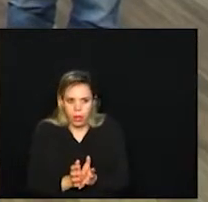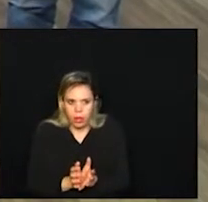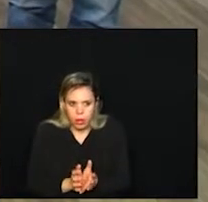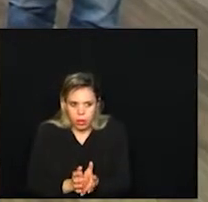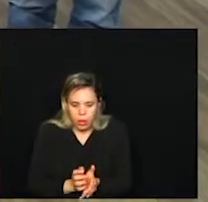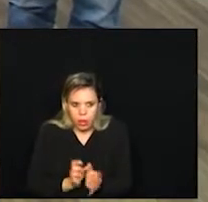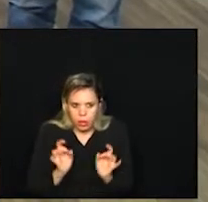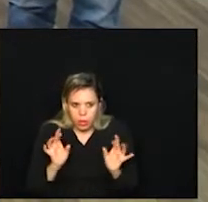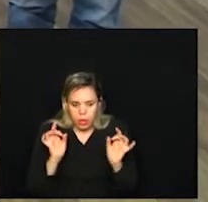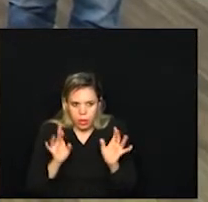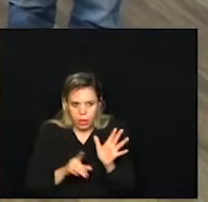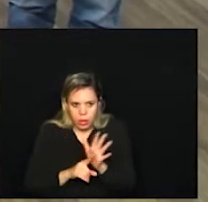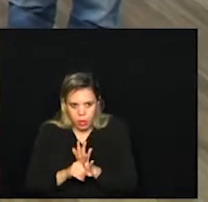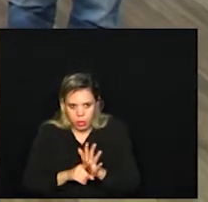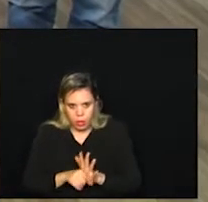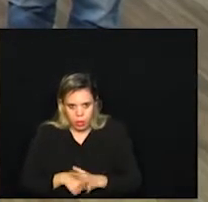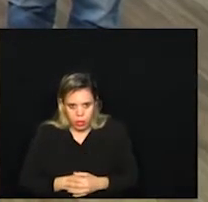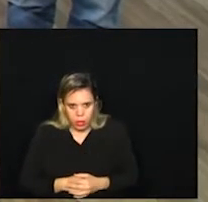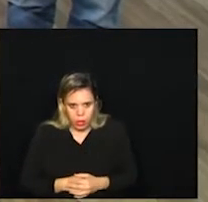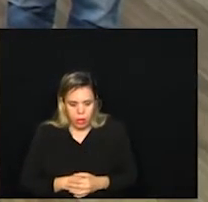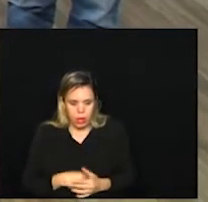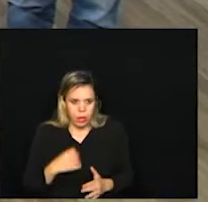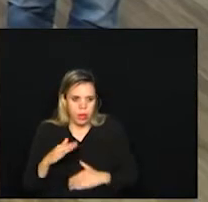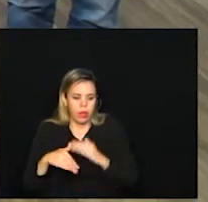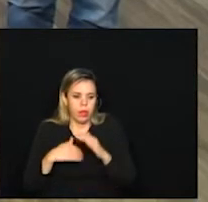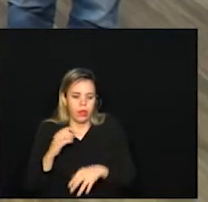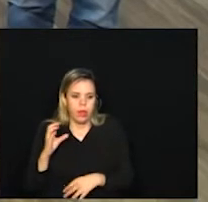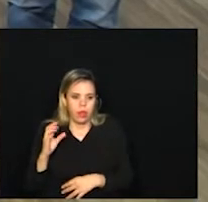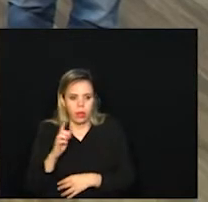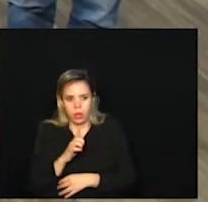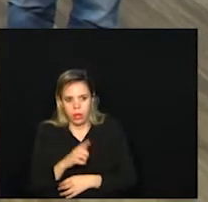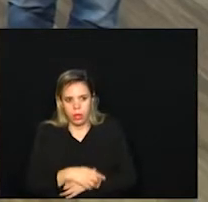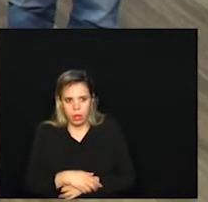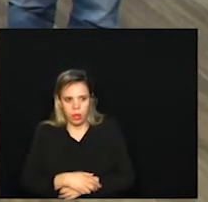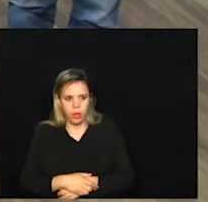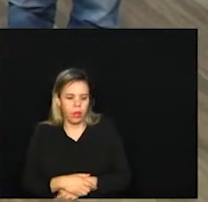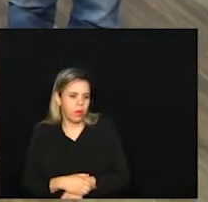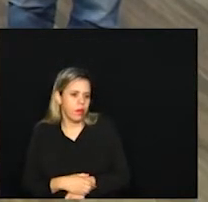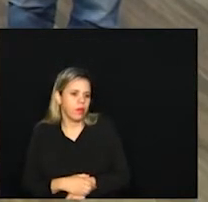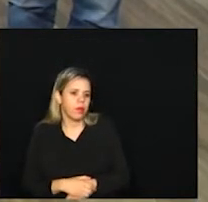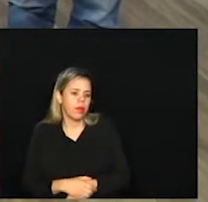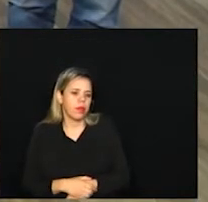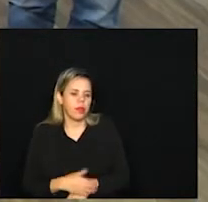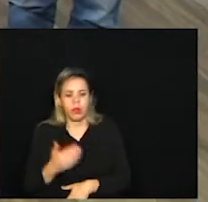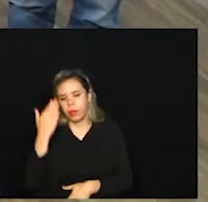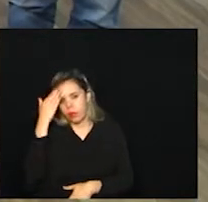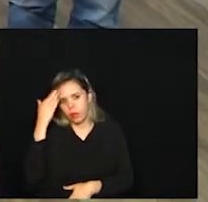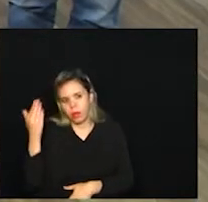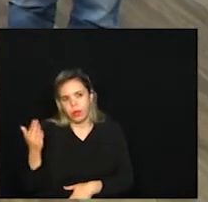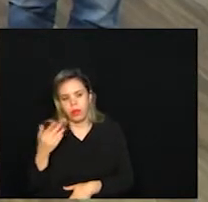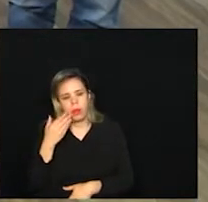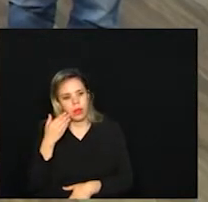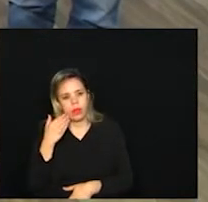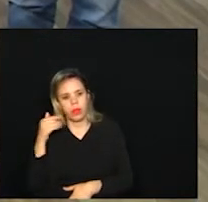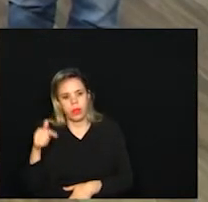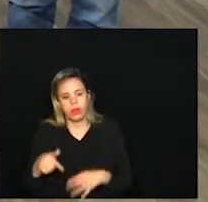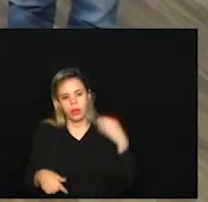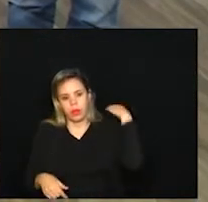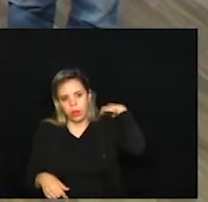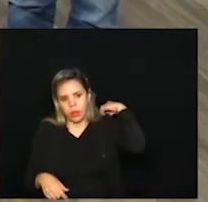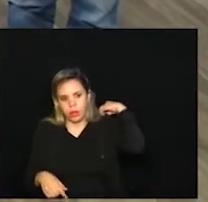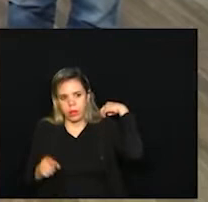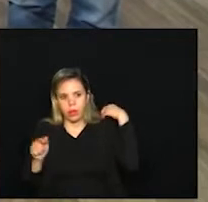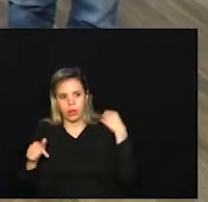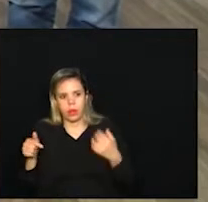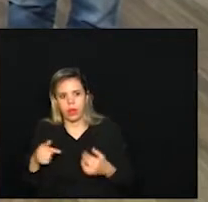comissão especial de estudos e do desenvolvimento do distrito do Campo Grande Vereador obrigada mas eu gostaria de aproveitar a